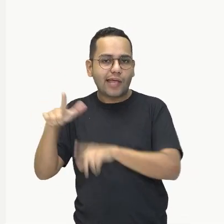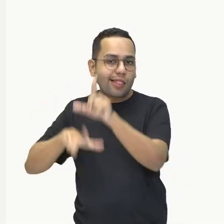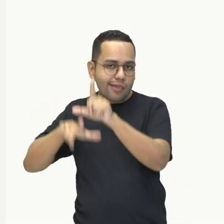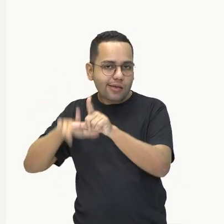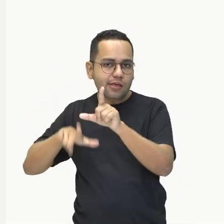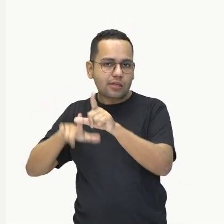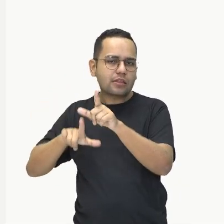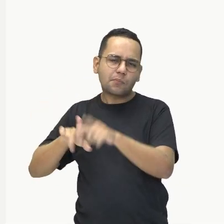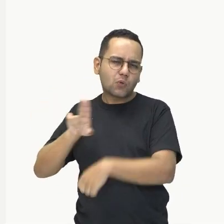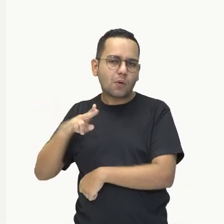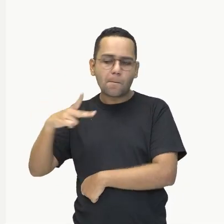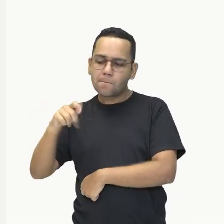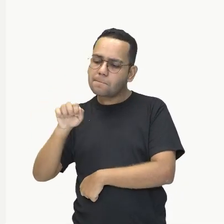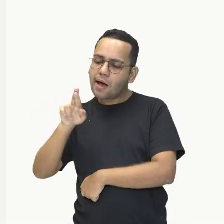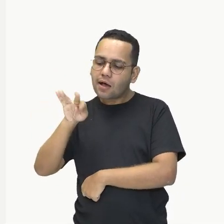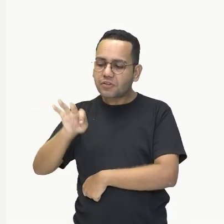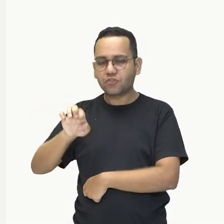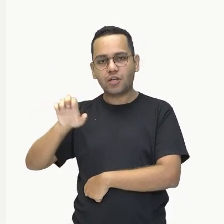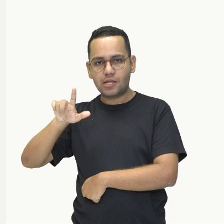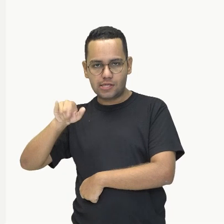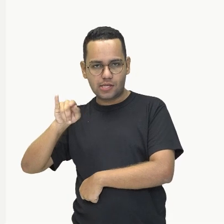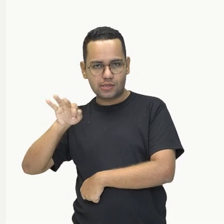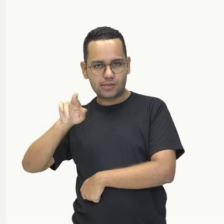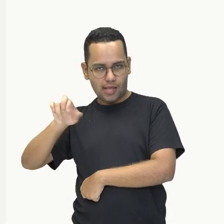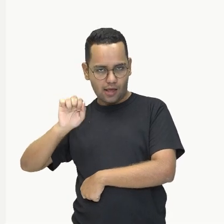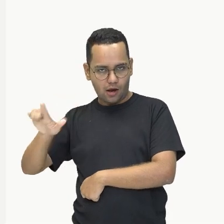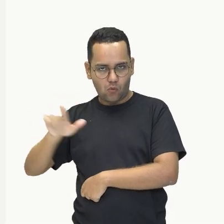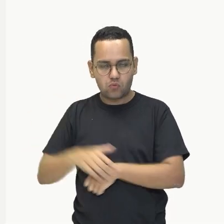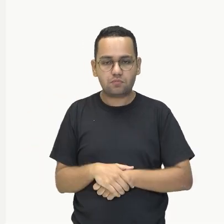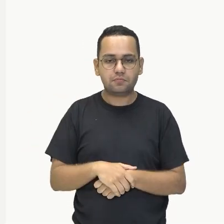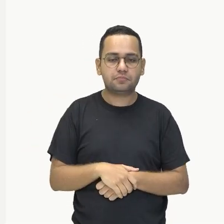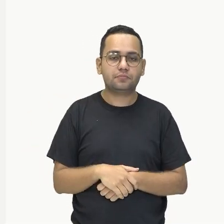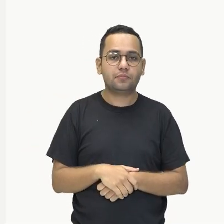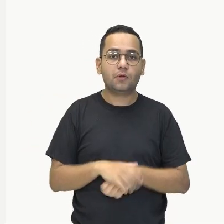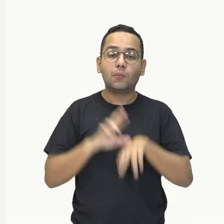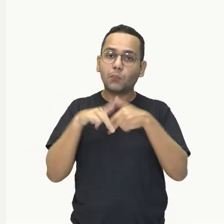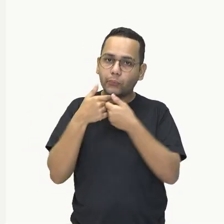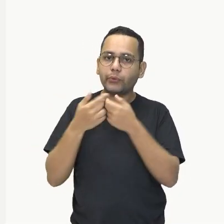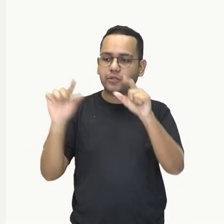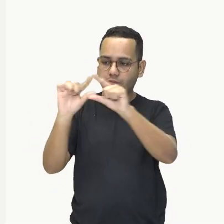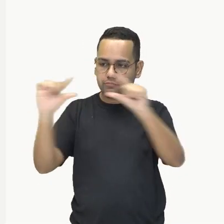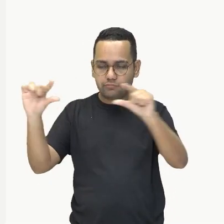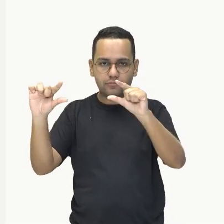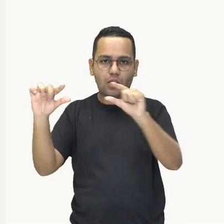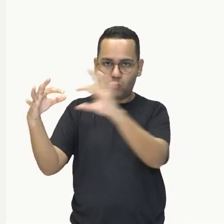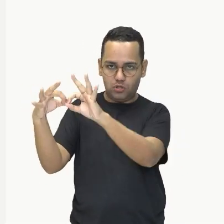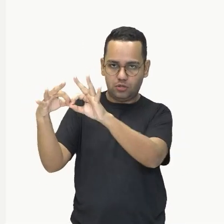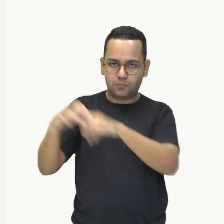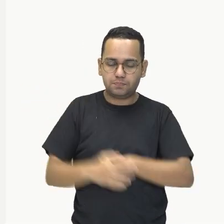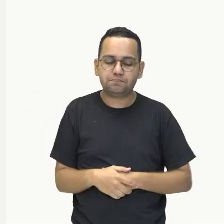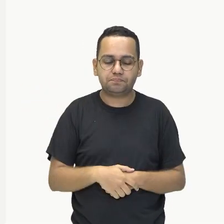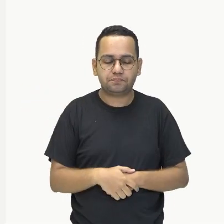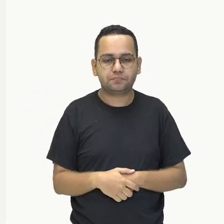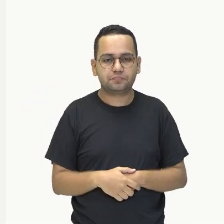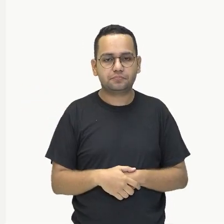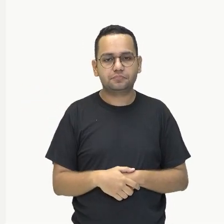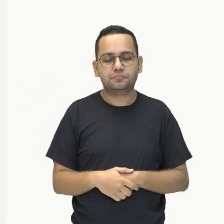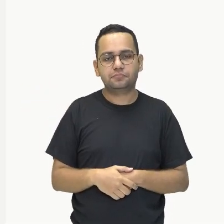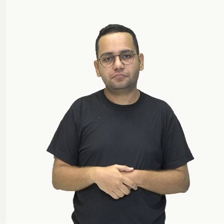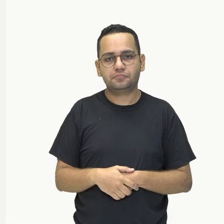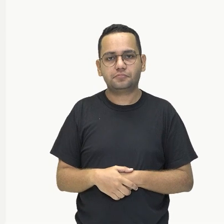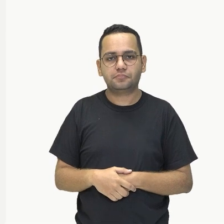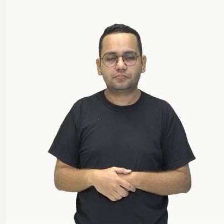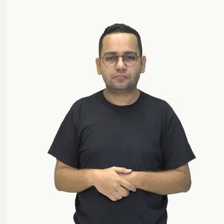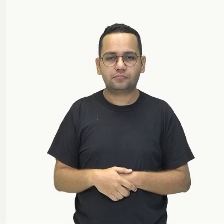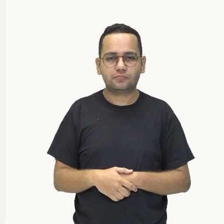ok? Mas, ainda assim, é um termo do nosso monômio, ok? E exatamente como eu acabei